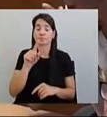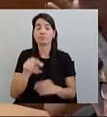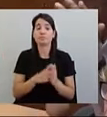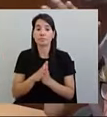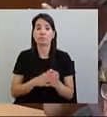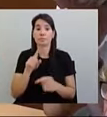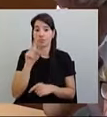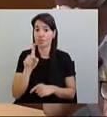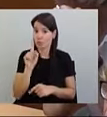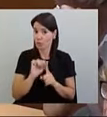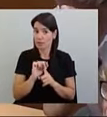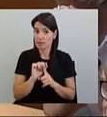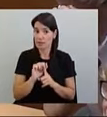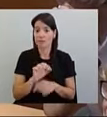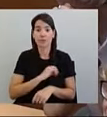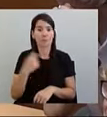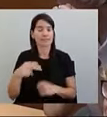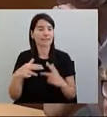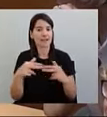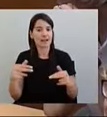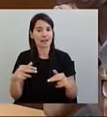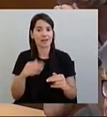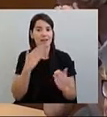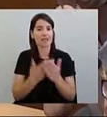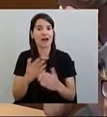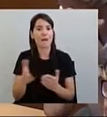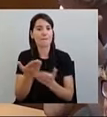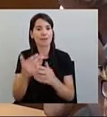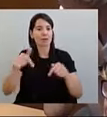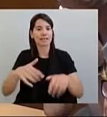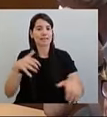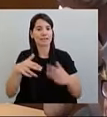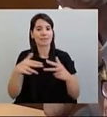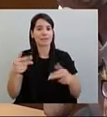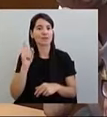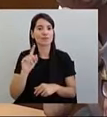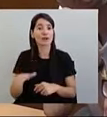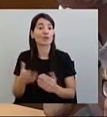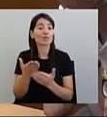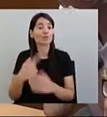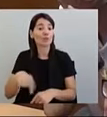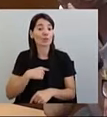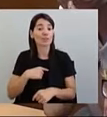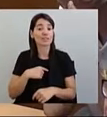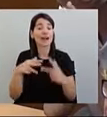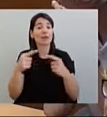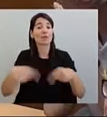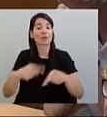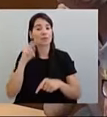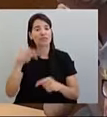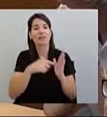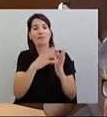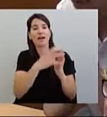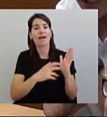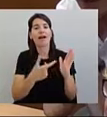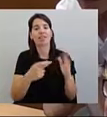uma correção, não foi o Sr. Presidente da Câmara que fez com que a proposta viesse aqui à Assembleia Municipal, foi por sugestão nossa em reunião de Câmara. Pode consultar a ata de reunião e verificar